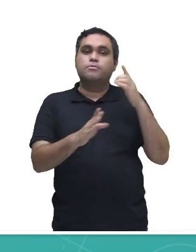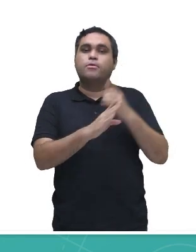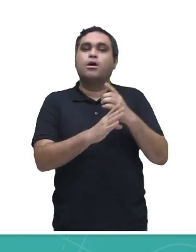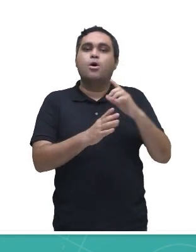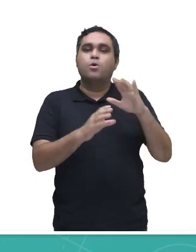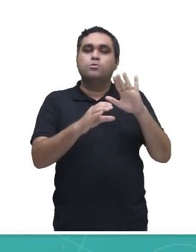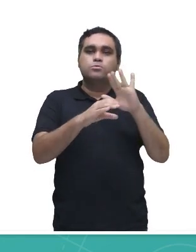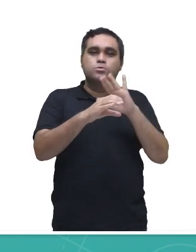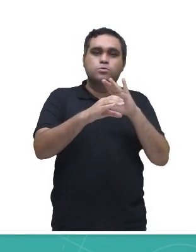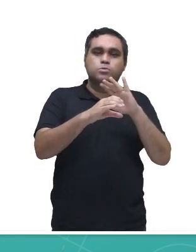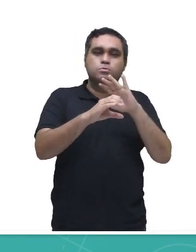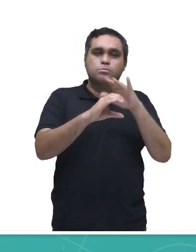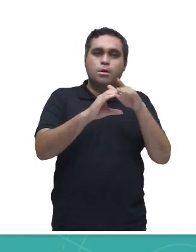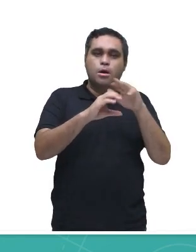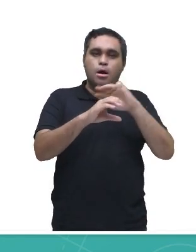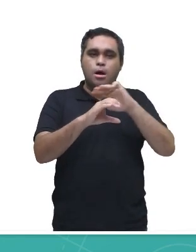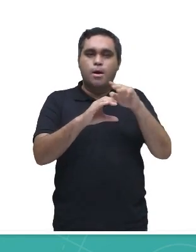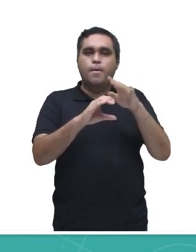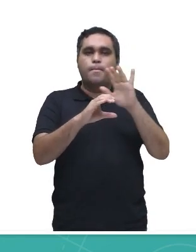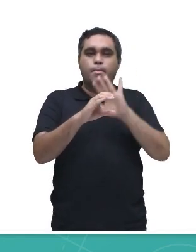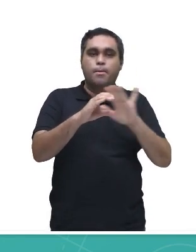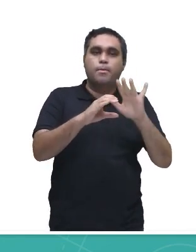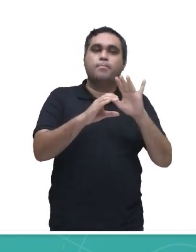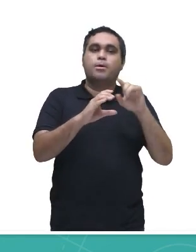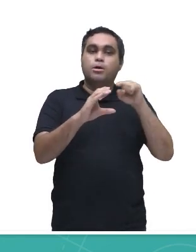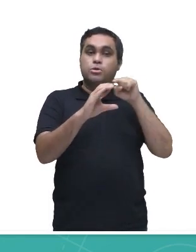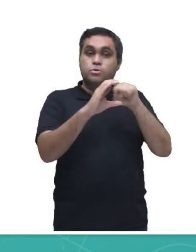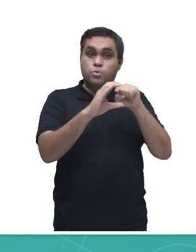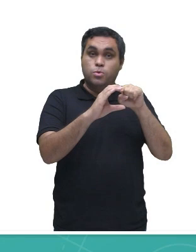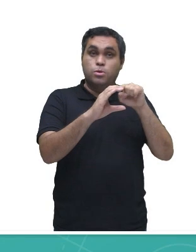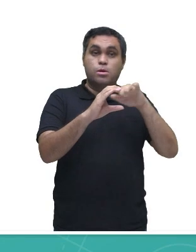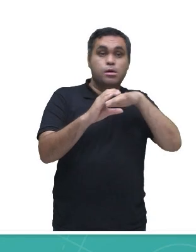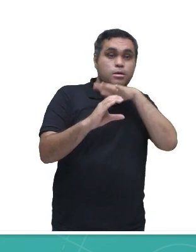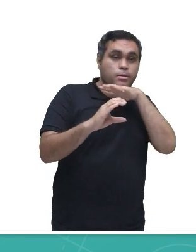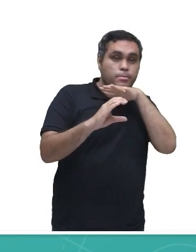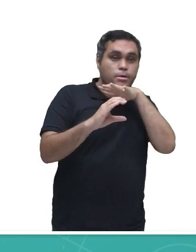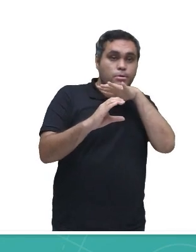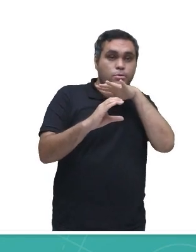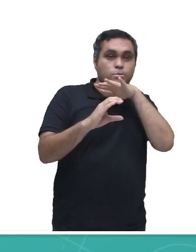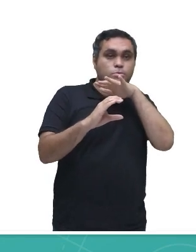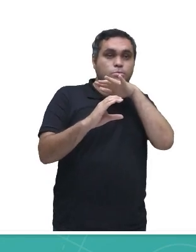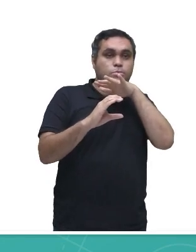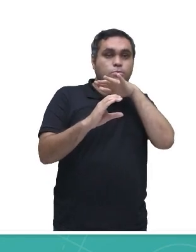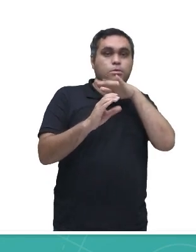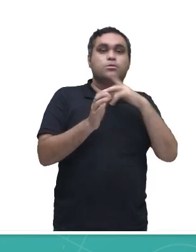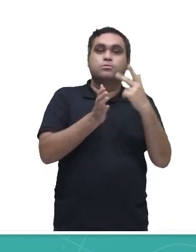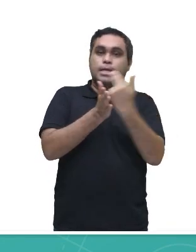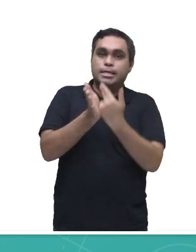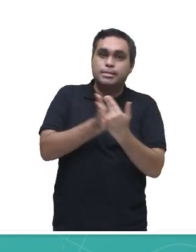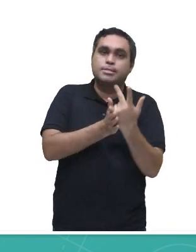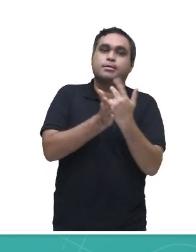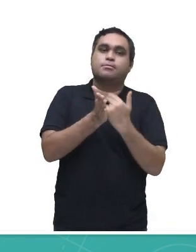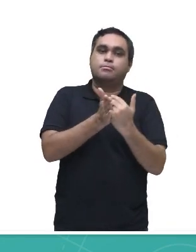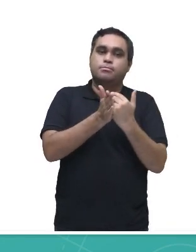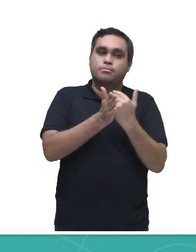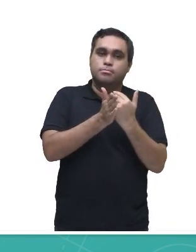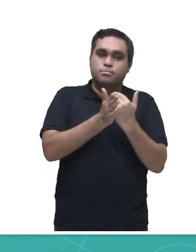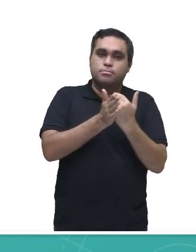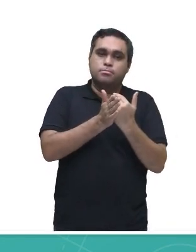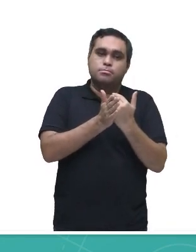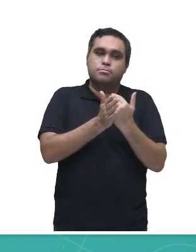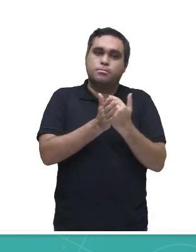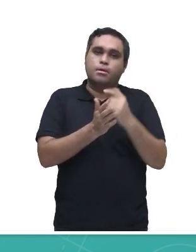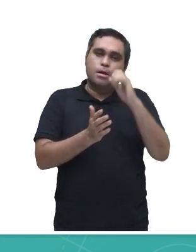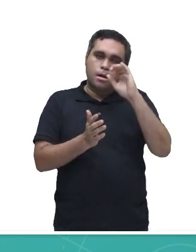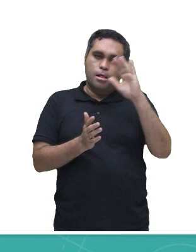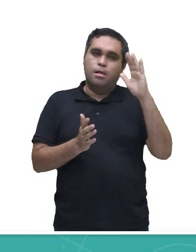plasmática, citoplasma e núcleo. Então, o que a gente faz aqui? Lógico, com certeza que vocês